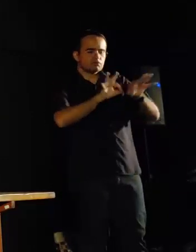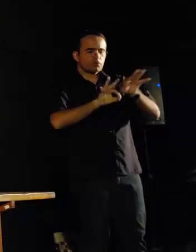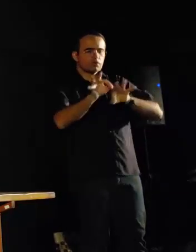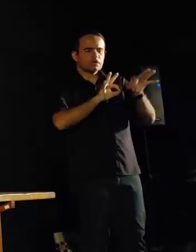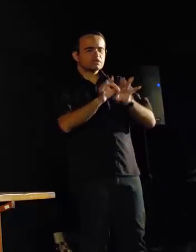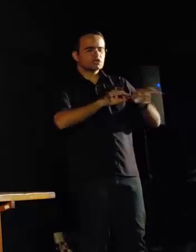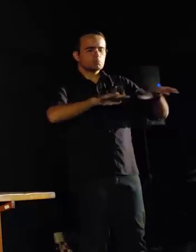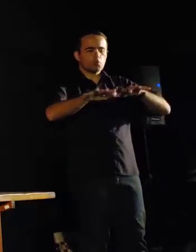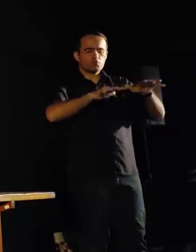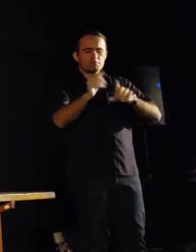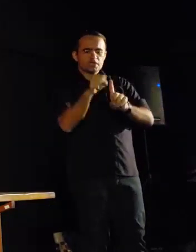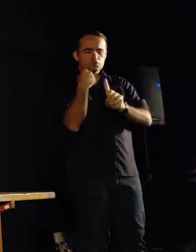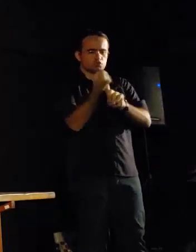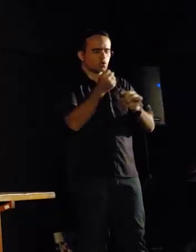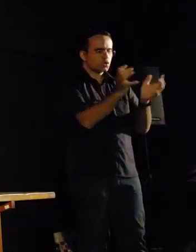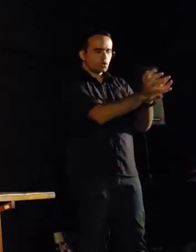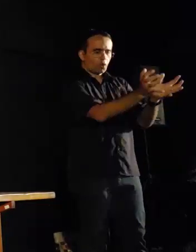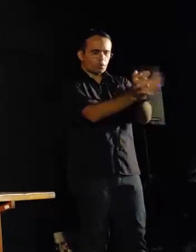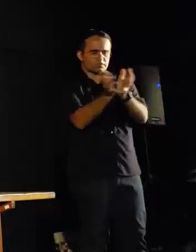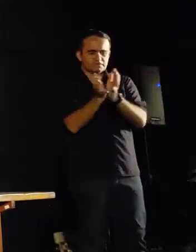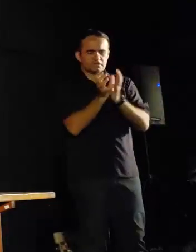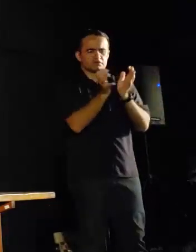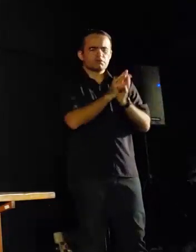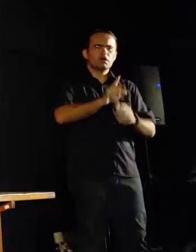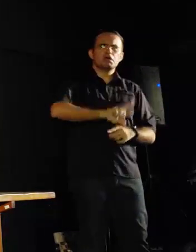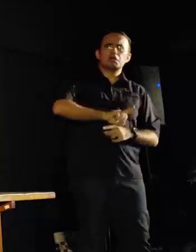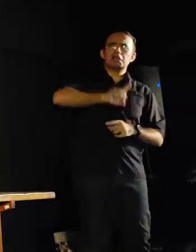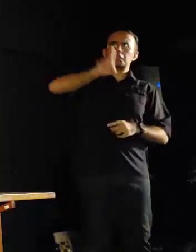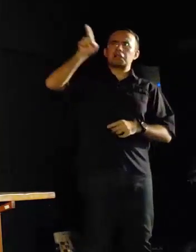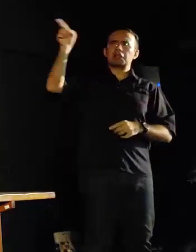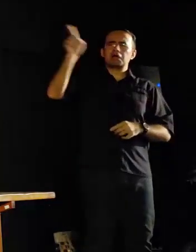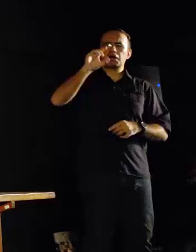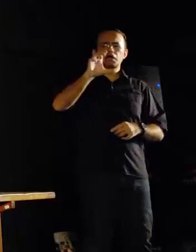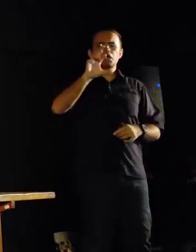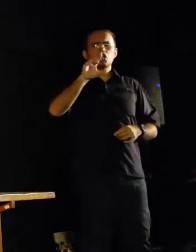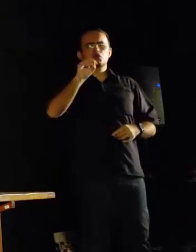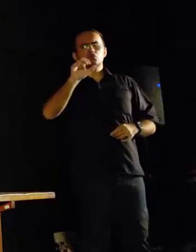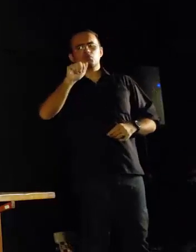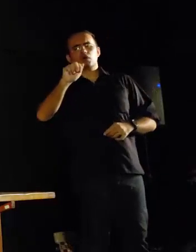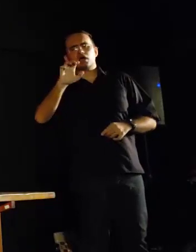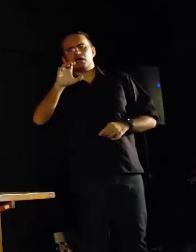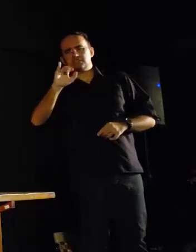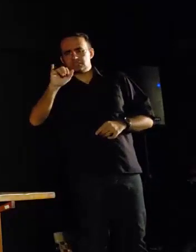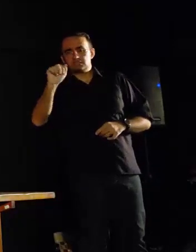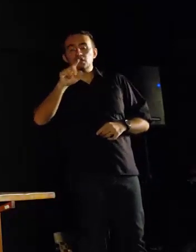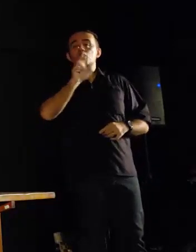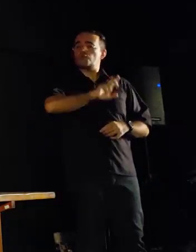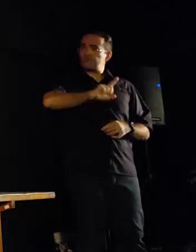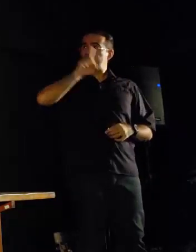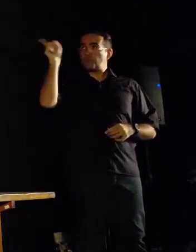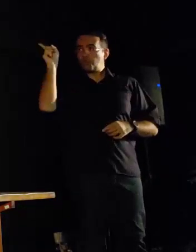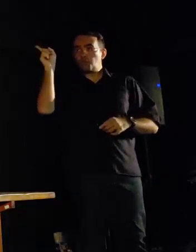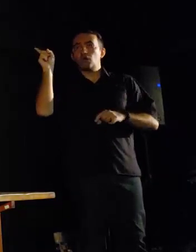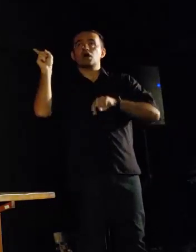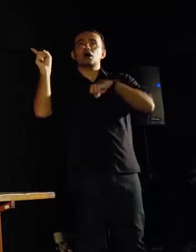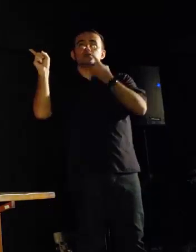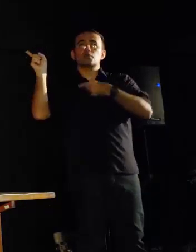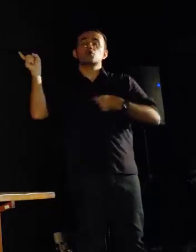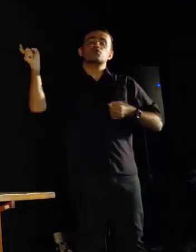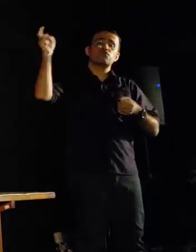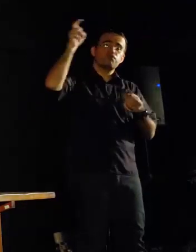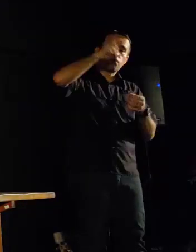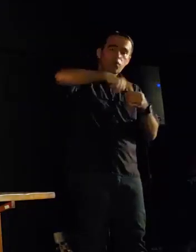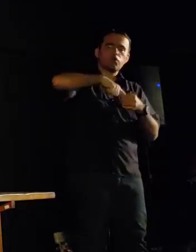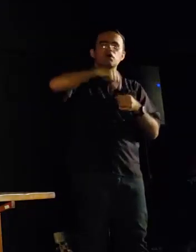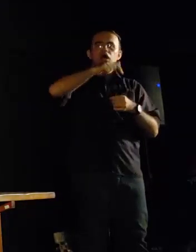até porque eu tenho um colóquio para fazer lá na Croácia, entendeu? Que o pessoal está me chamando, entendeu? Mas então eu vou lá, mas eu volto, entendeu? Vocês vão, mas